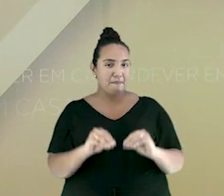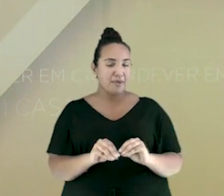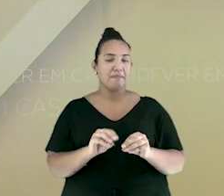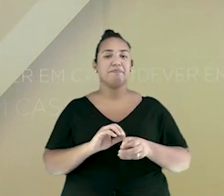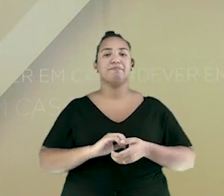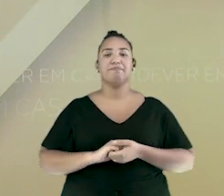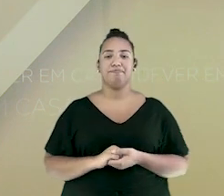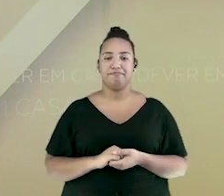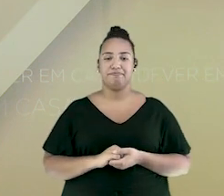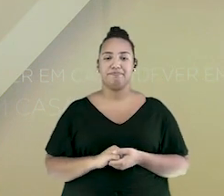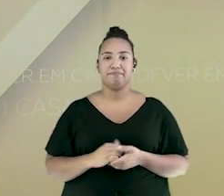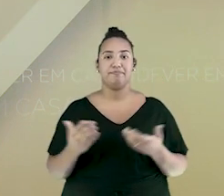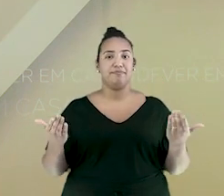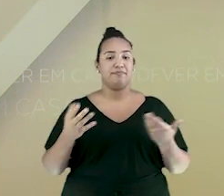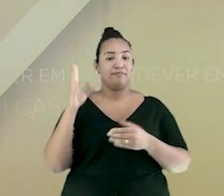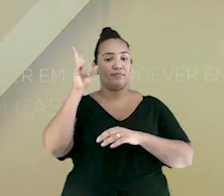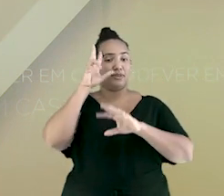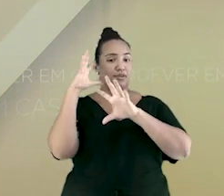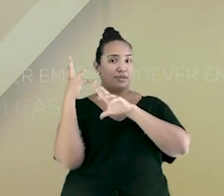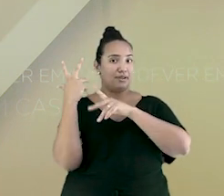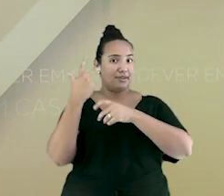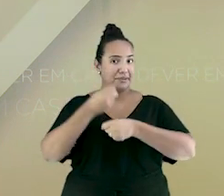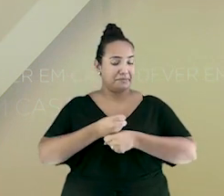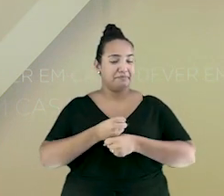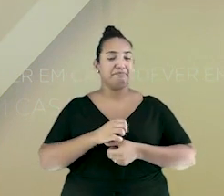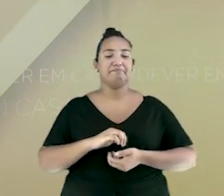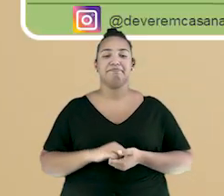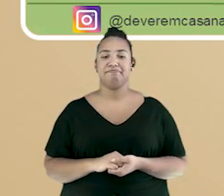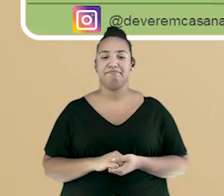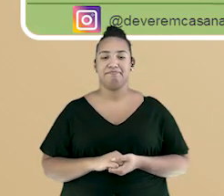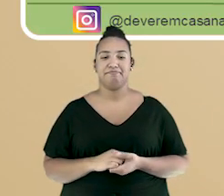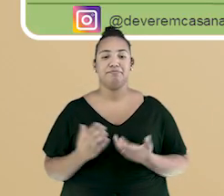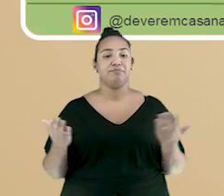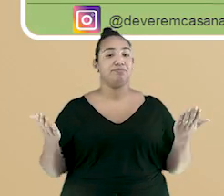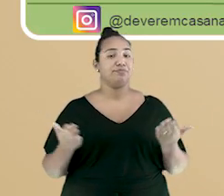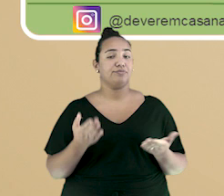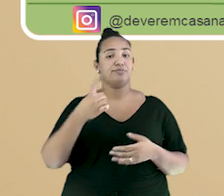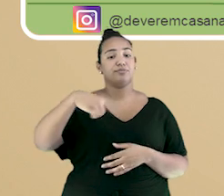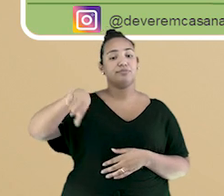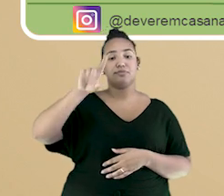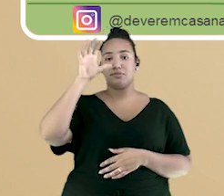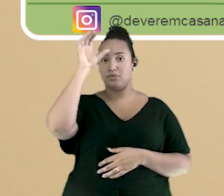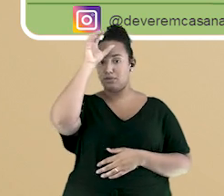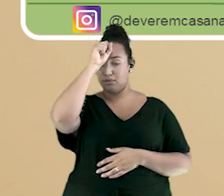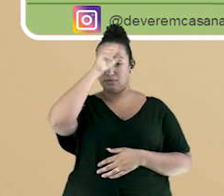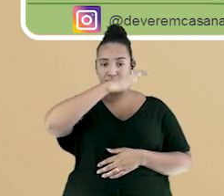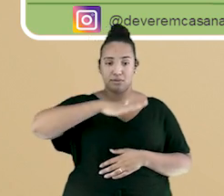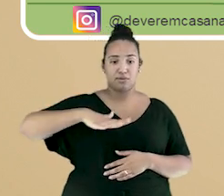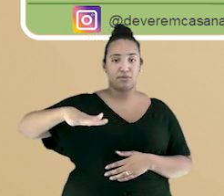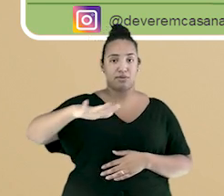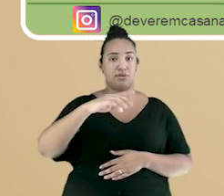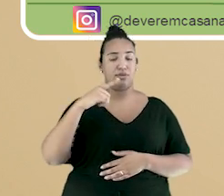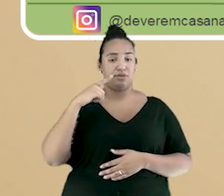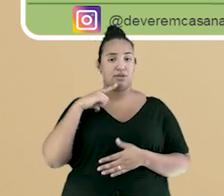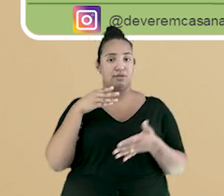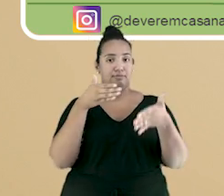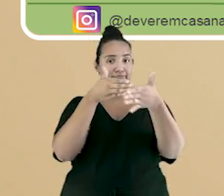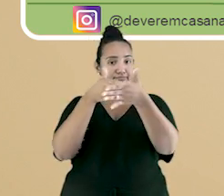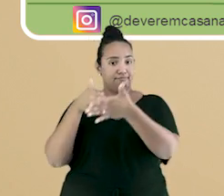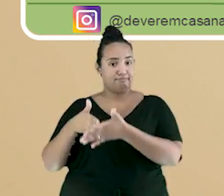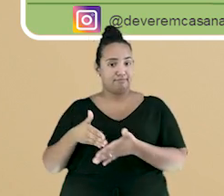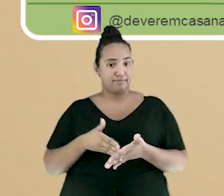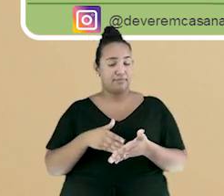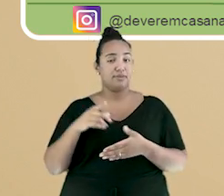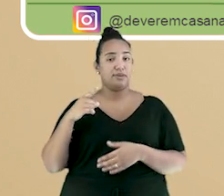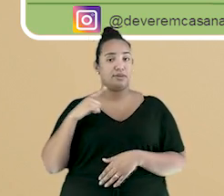corretamente. Vamos relembrar sobre o que aprendemos. Vimos que os territórios são divididos. Essas